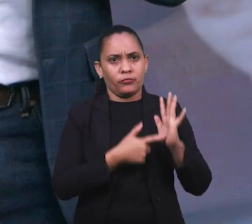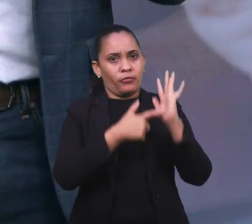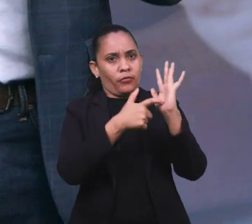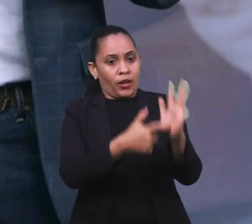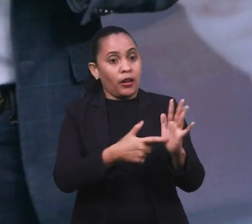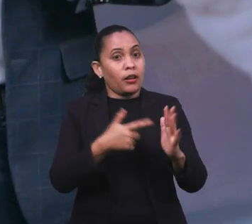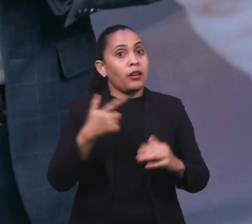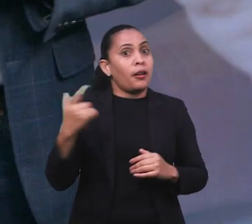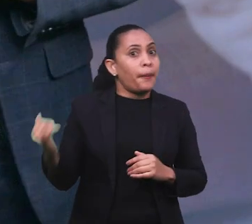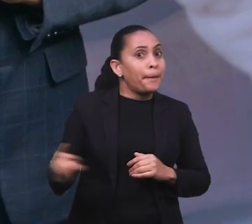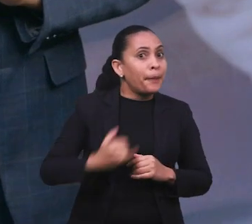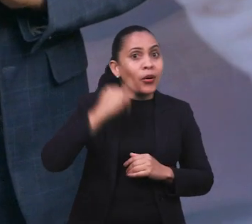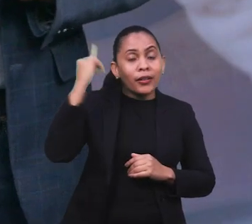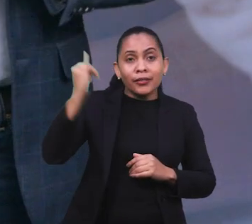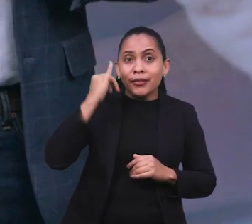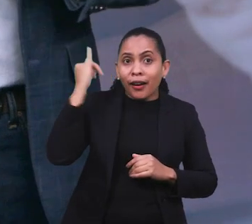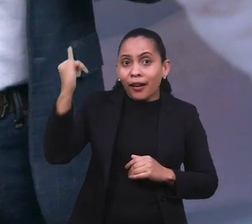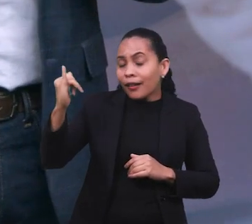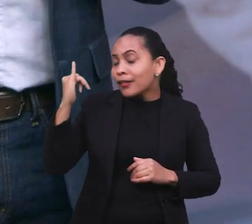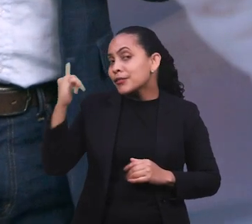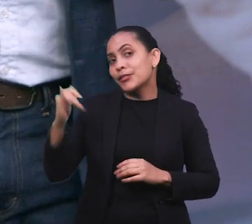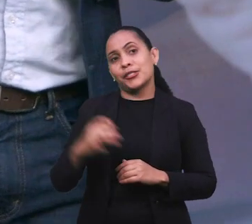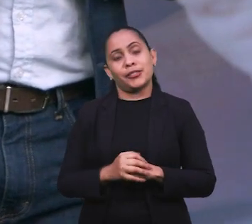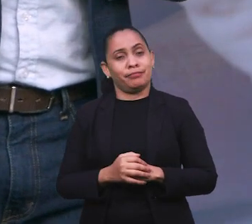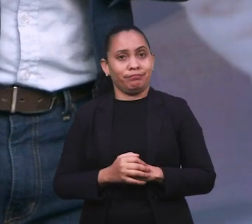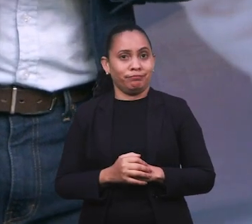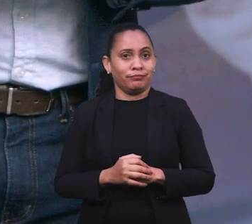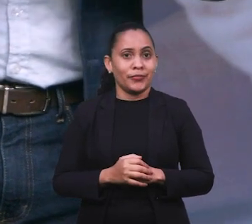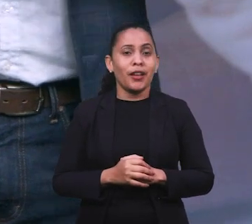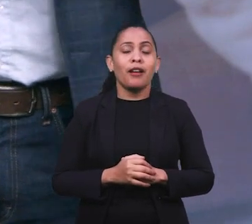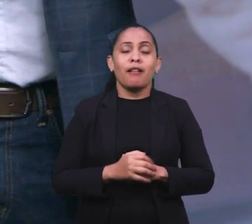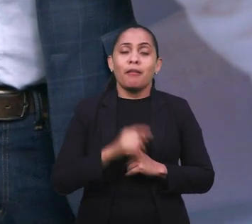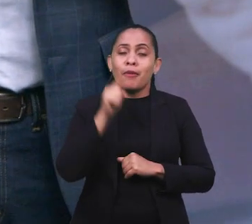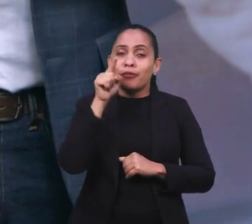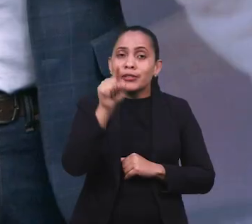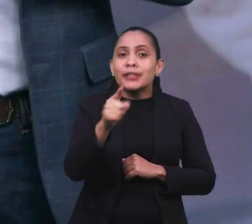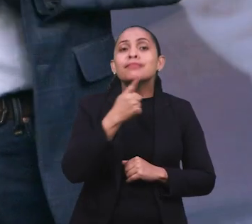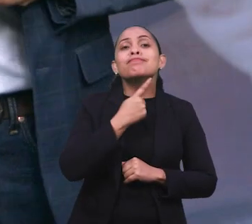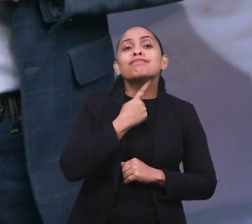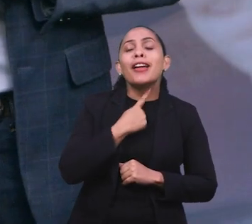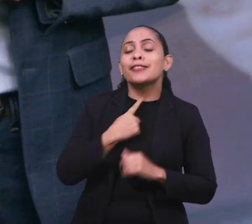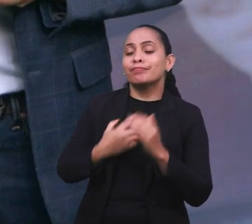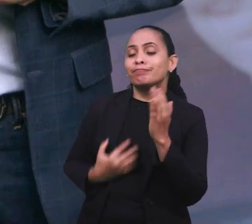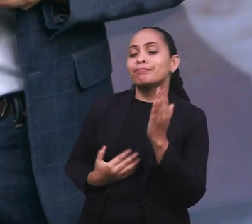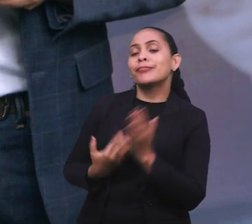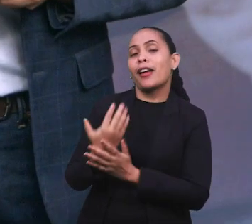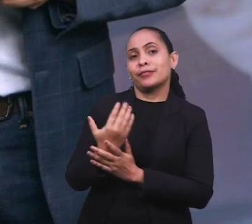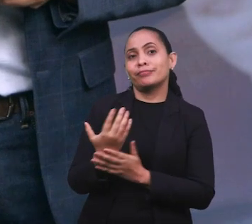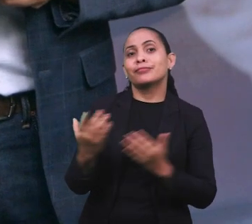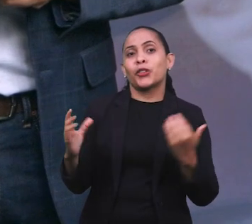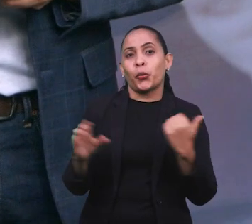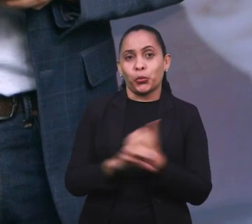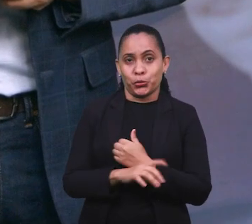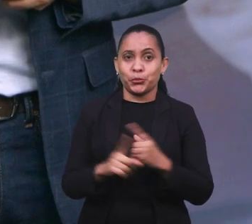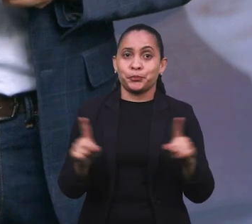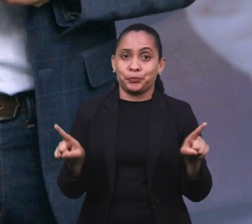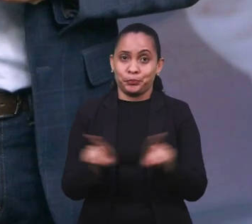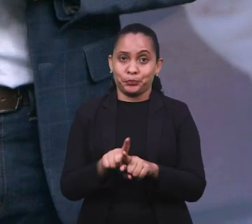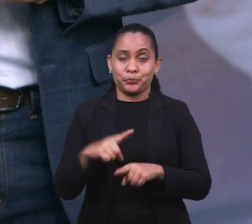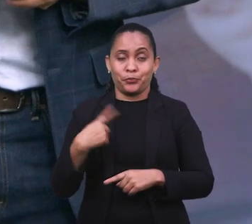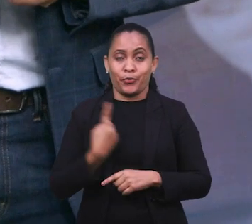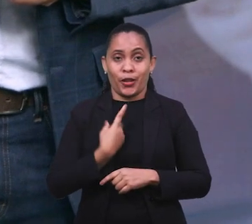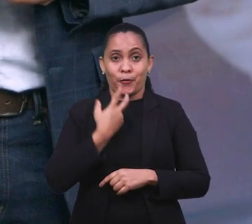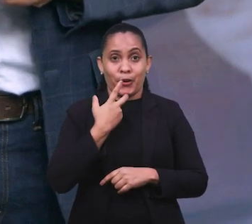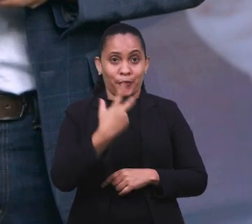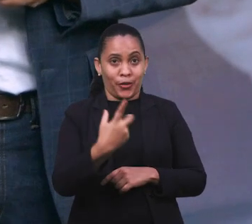tema que é fundamental, indispensável para você que deseja ser aprovado em concurso público. Nós